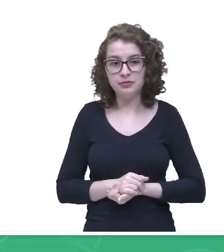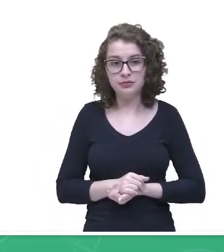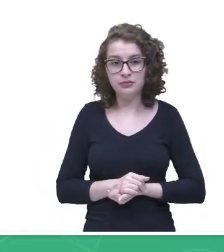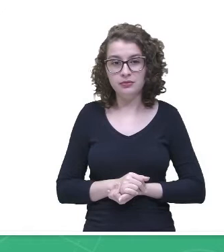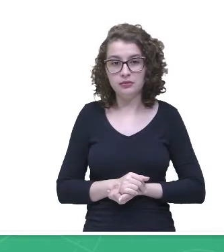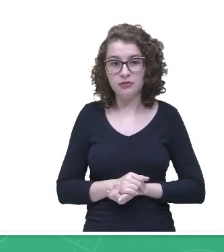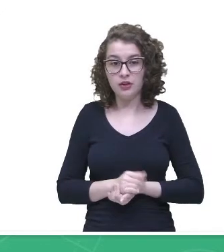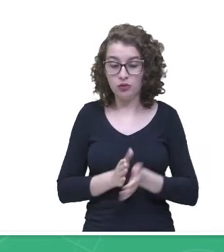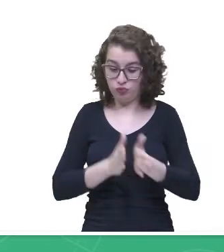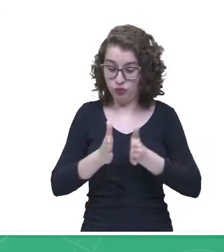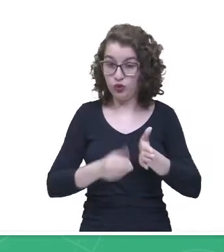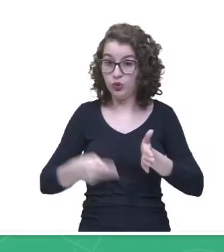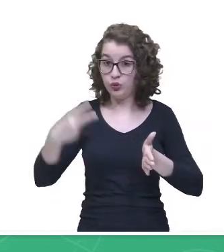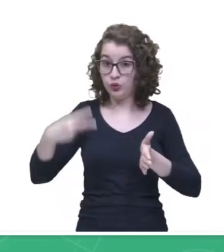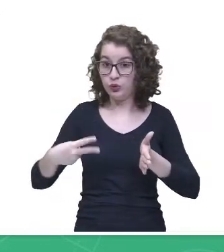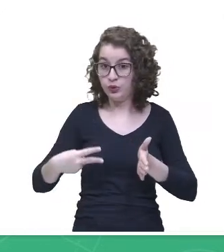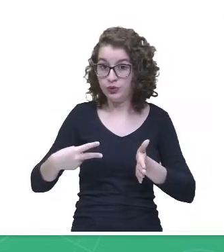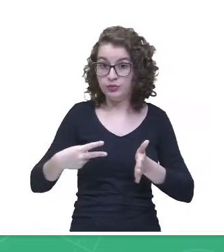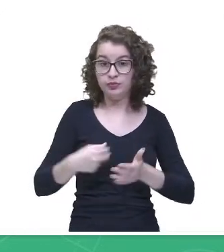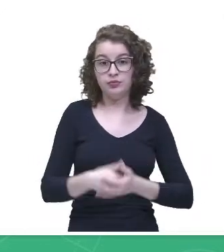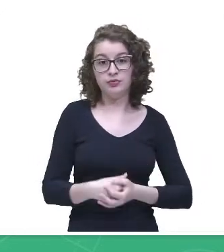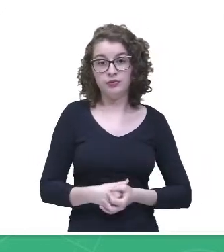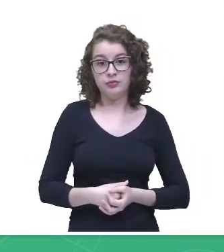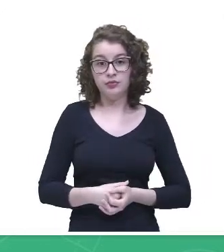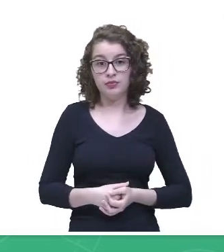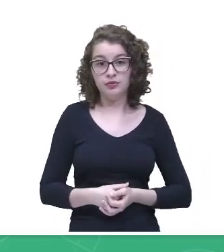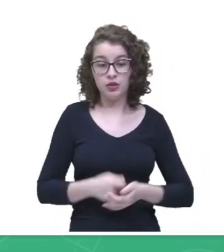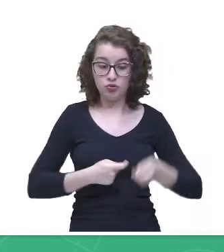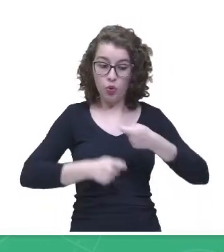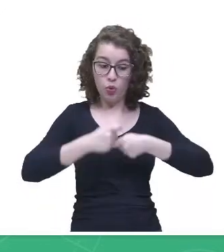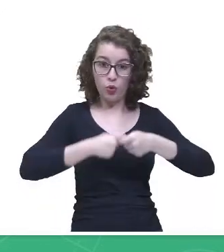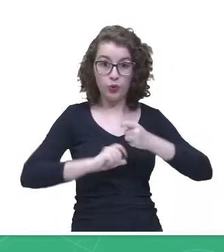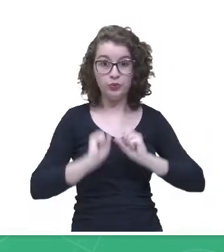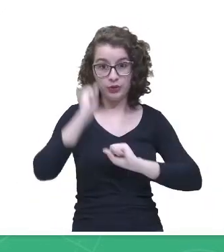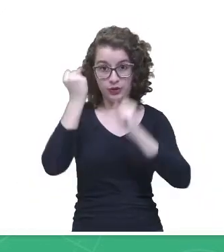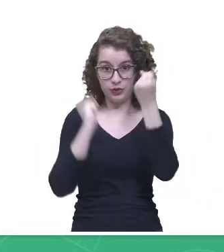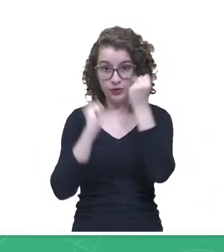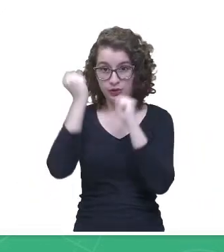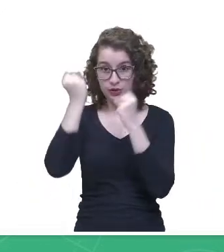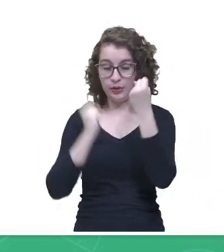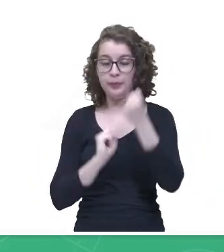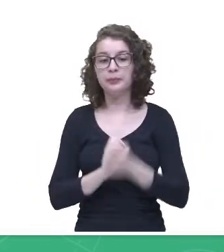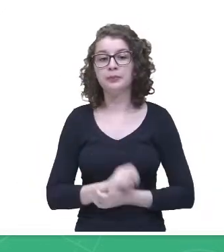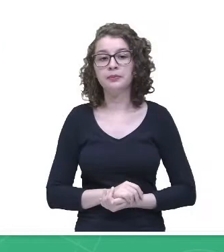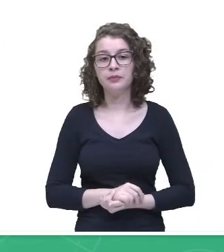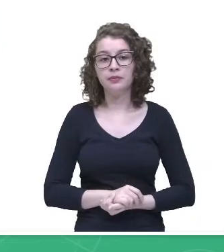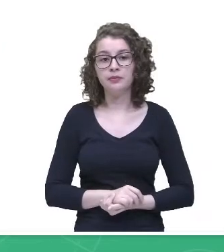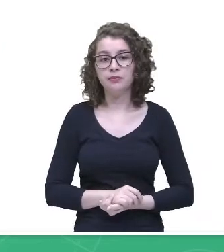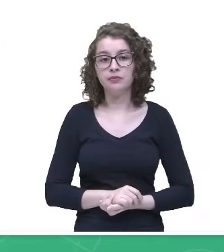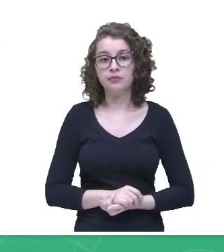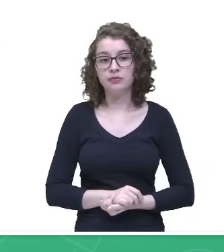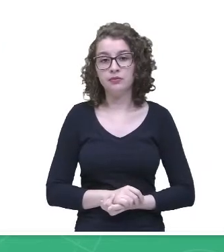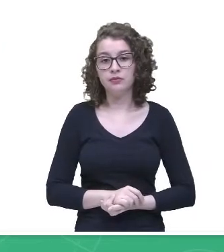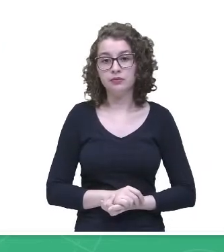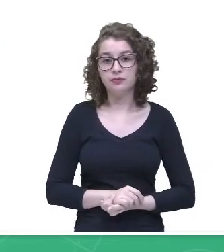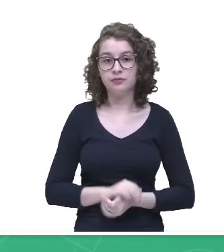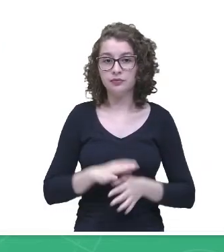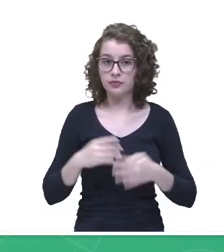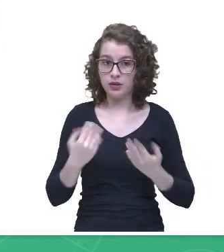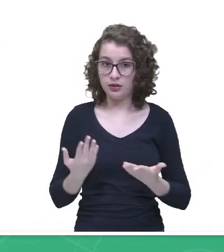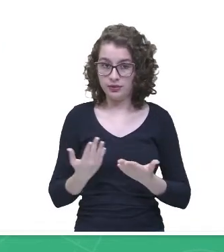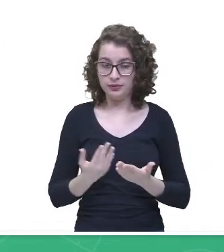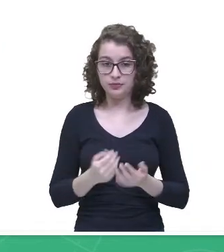secundário, a gente traz aí as atividades industriais, tá? Gente, além dos